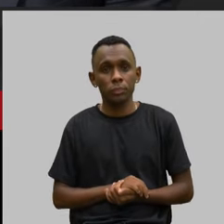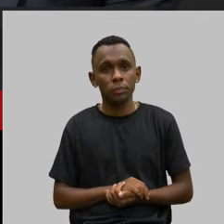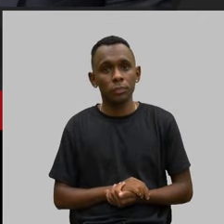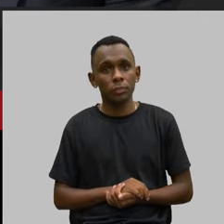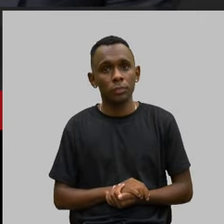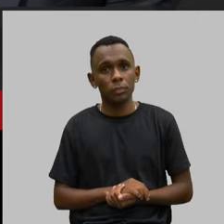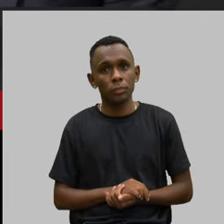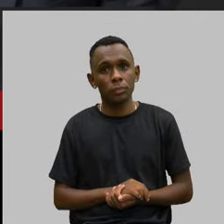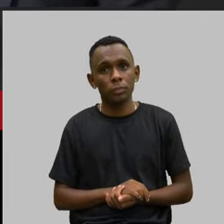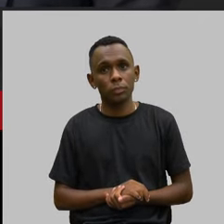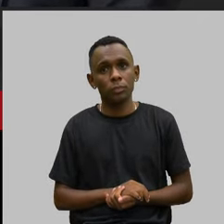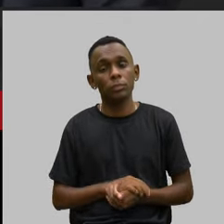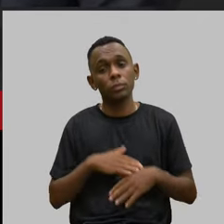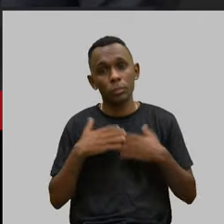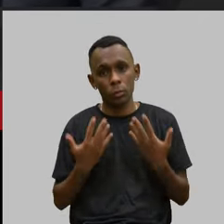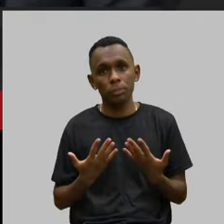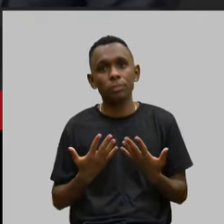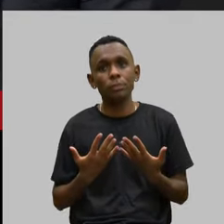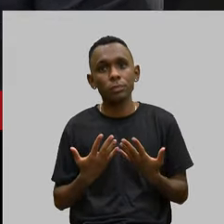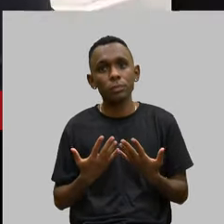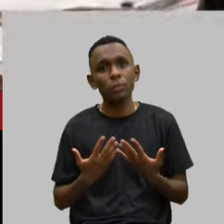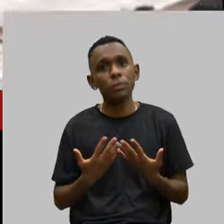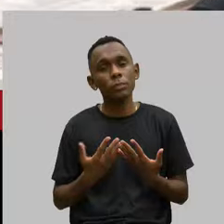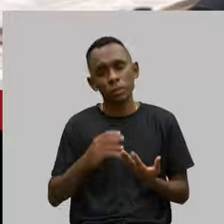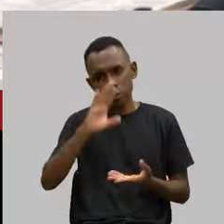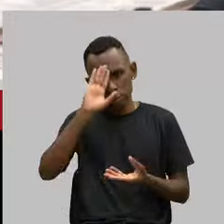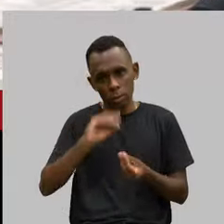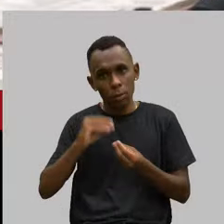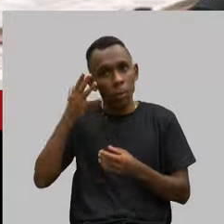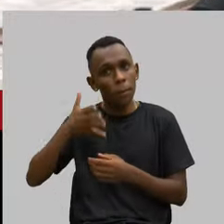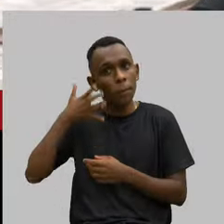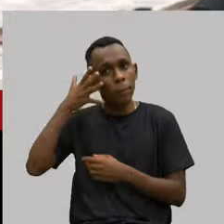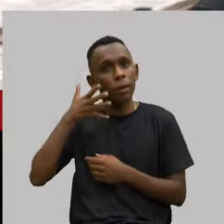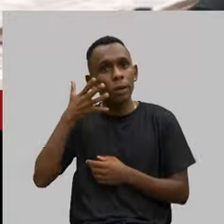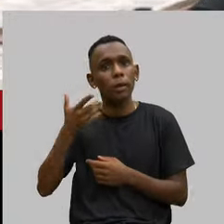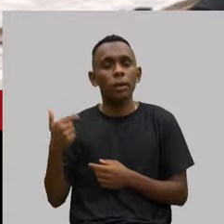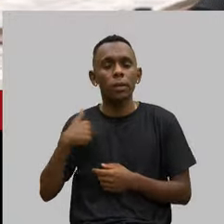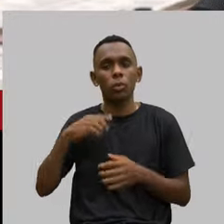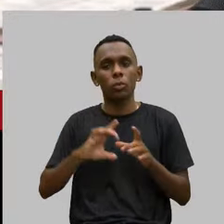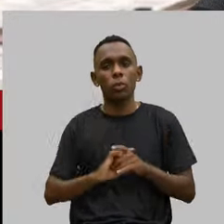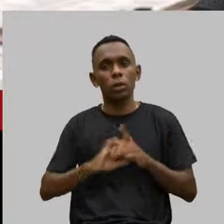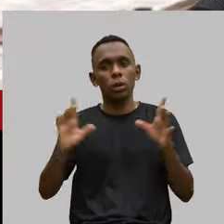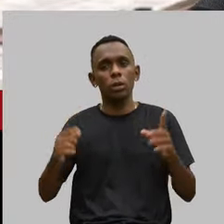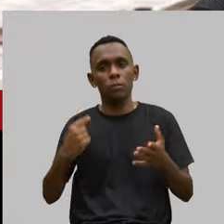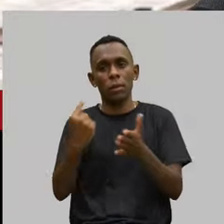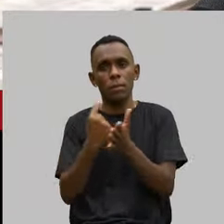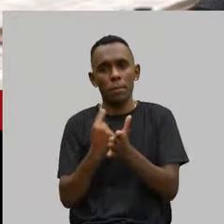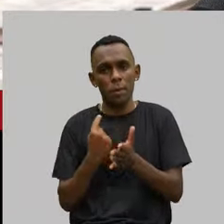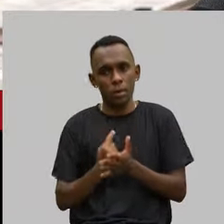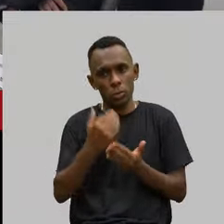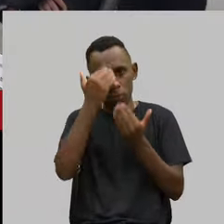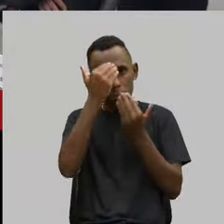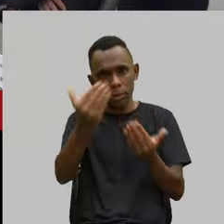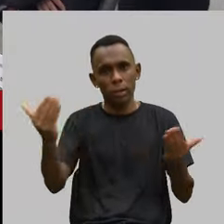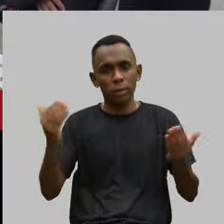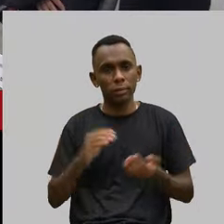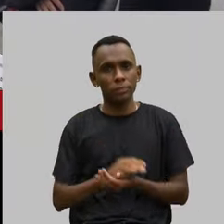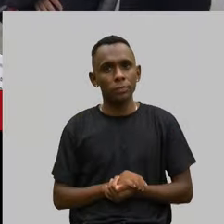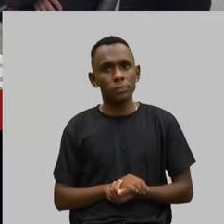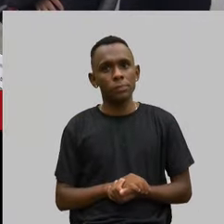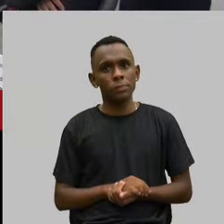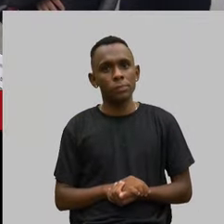Tributário senhores eh era isso que eu queria apresentar tô aqui à disposição para perguntas obrigado hein